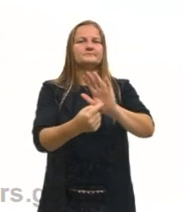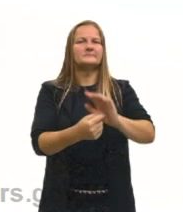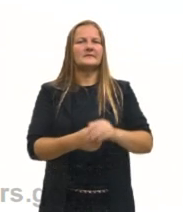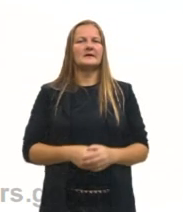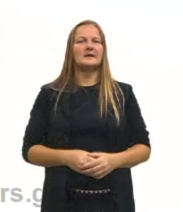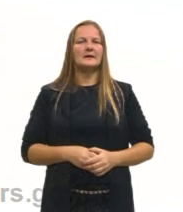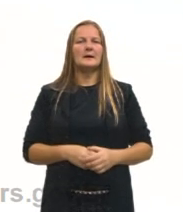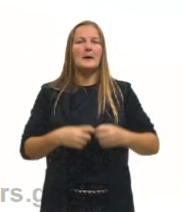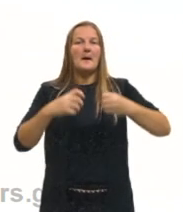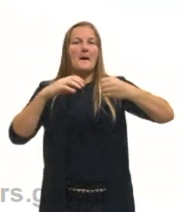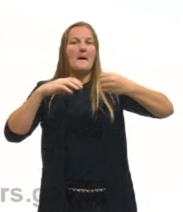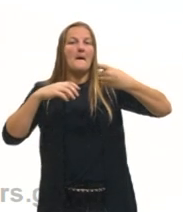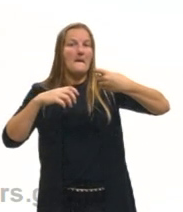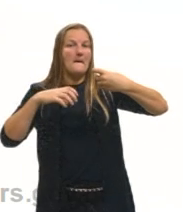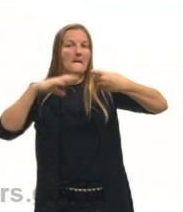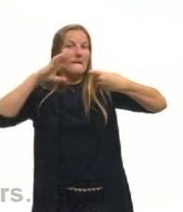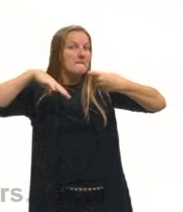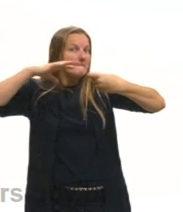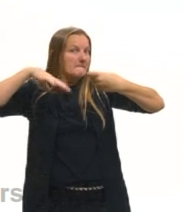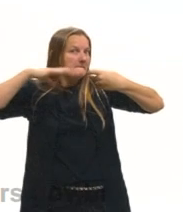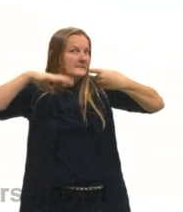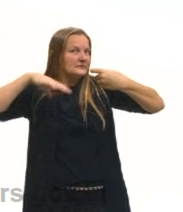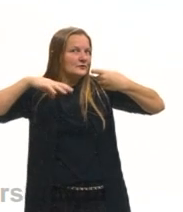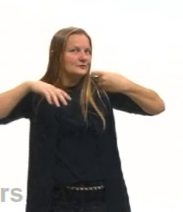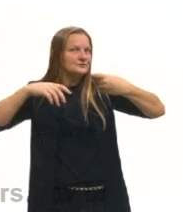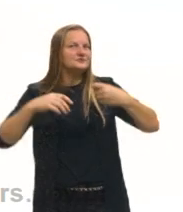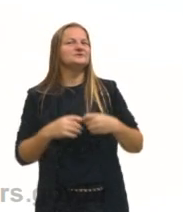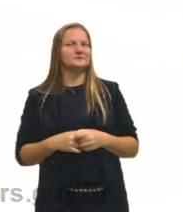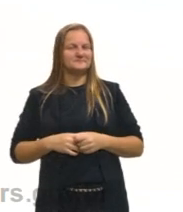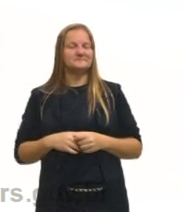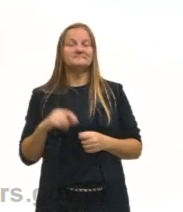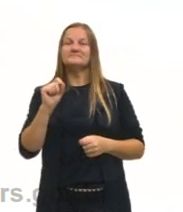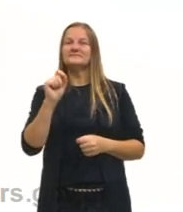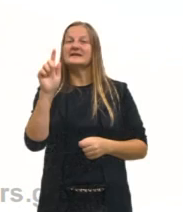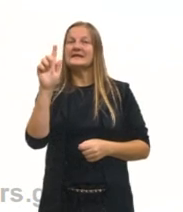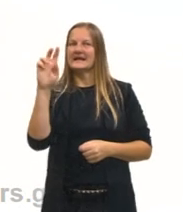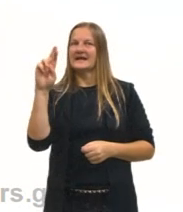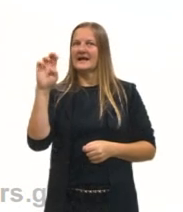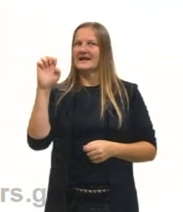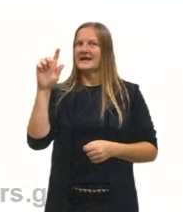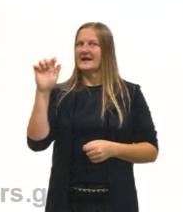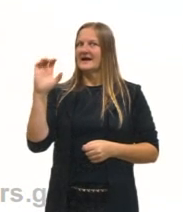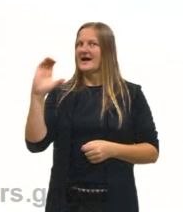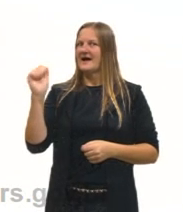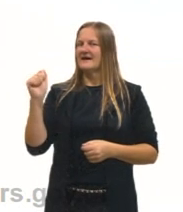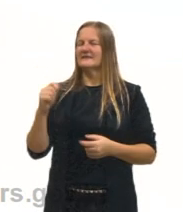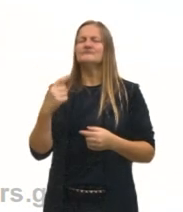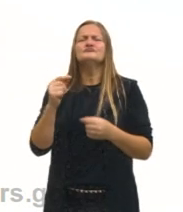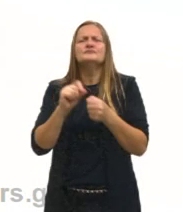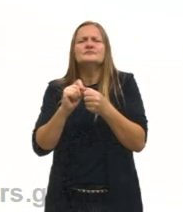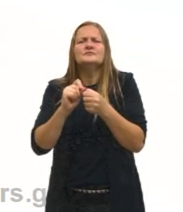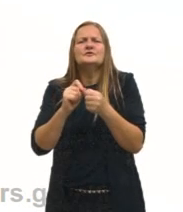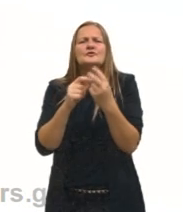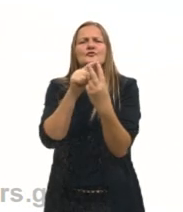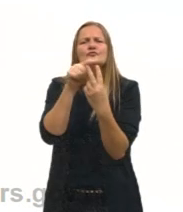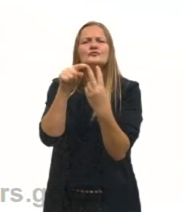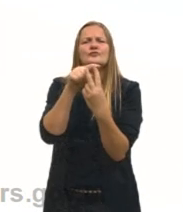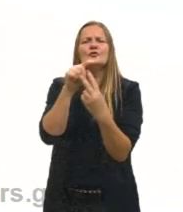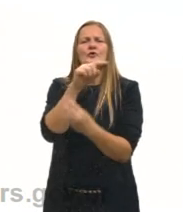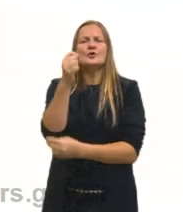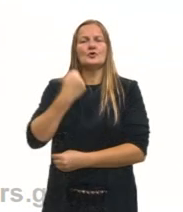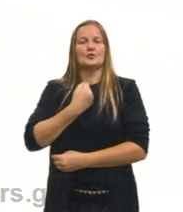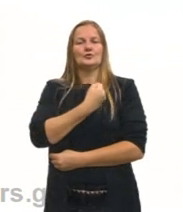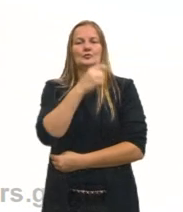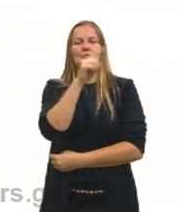mitologia grega nova era filha de tântalo dois personagens conhecidos pelo sofrimento e o elemento químico de número atômico